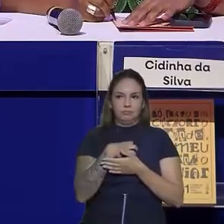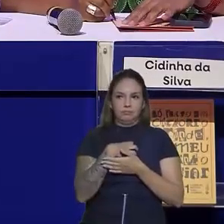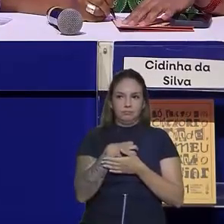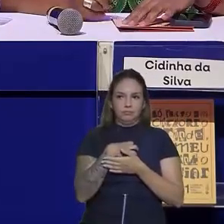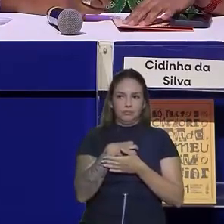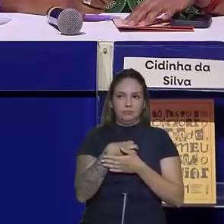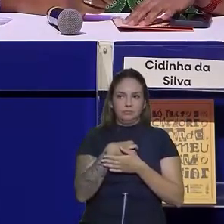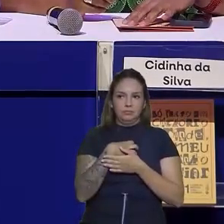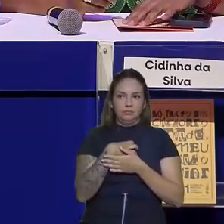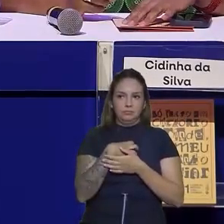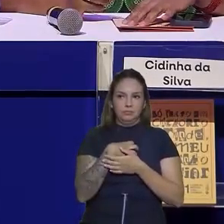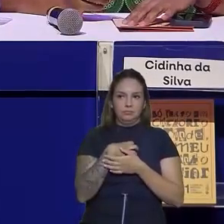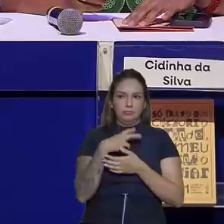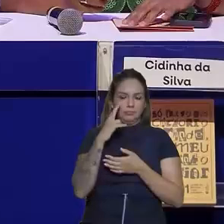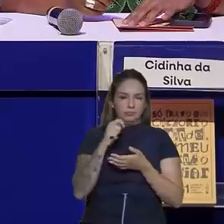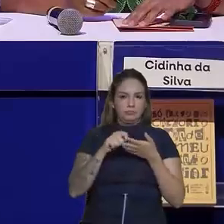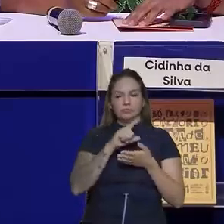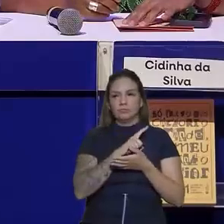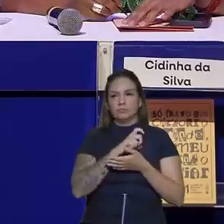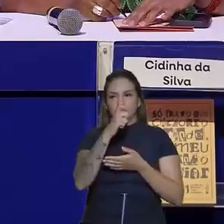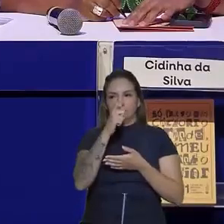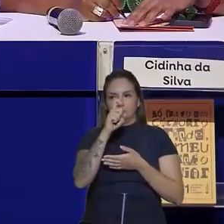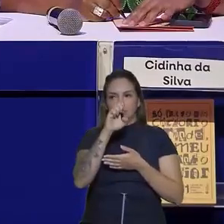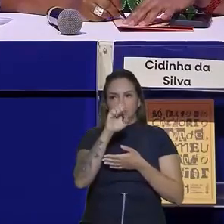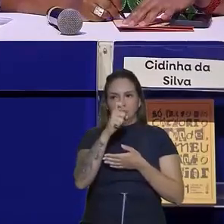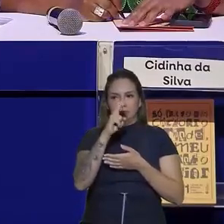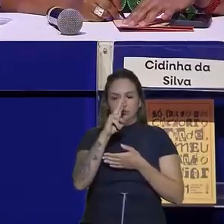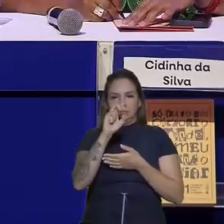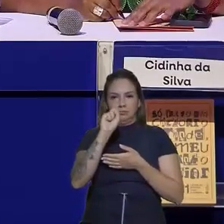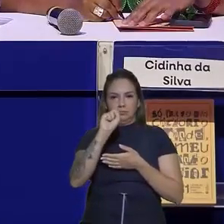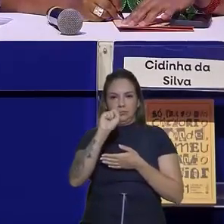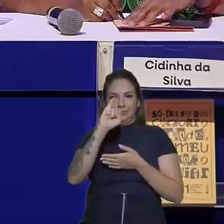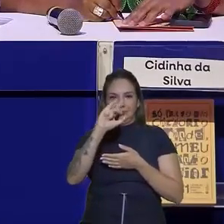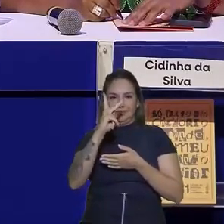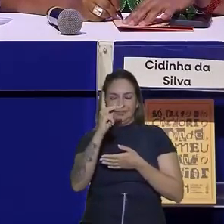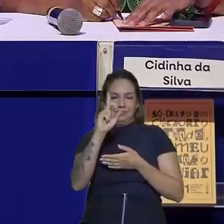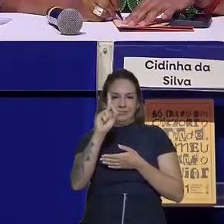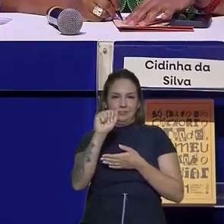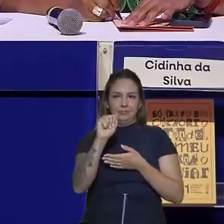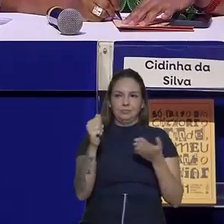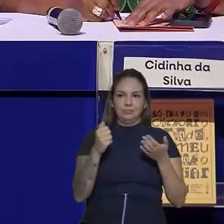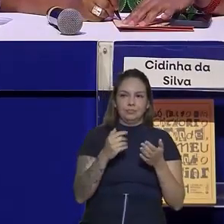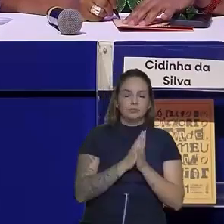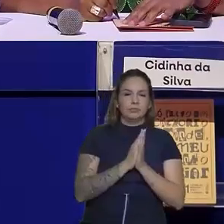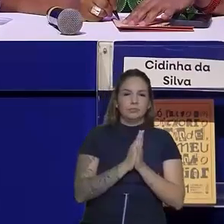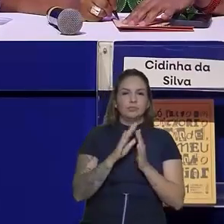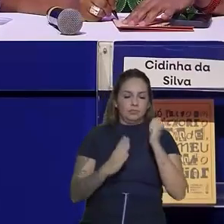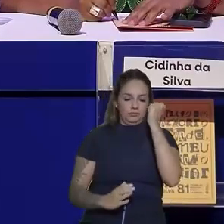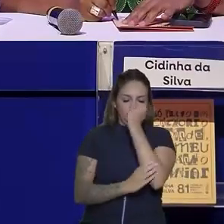de observar a escrita, temos a encruzilhada. Então, a partir